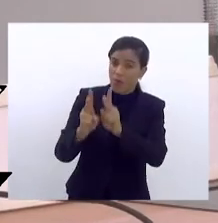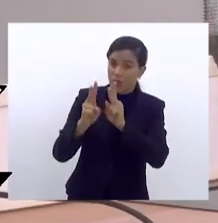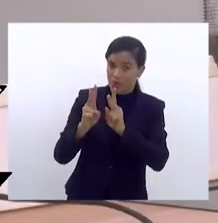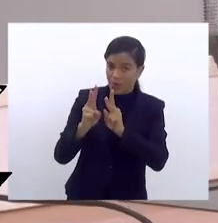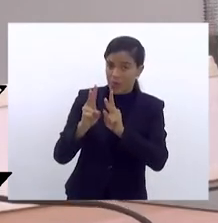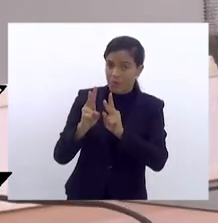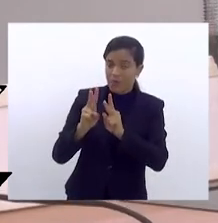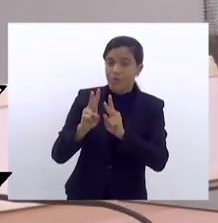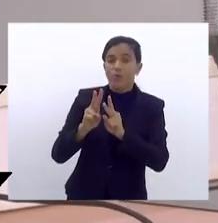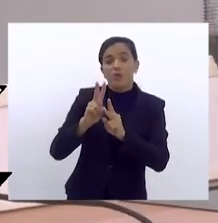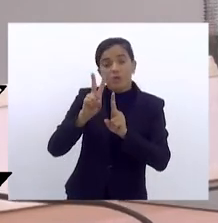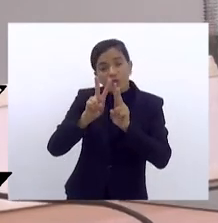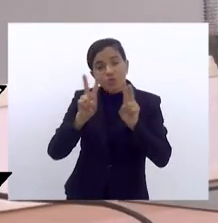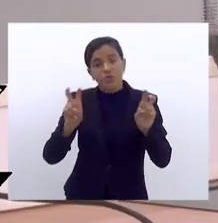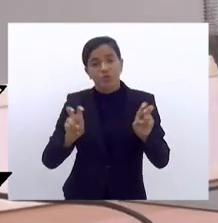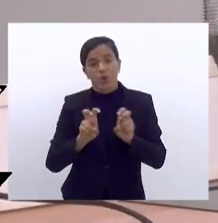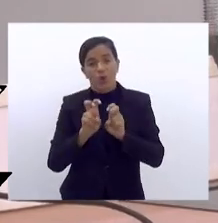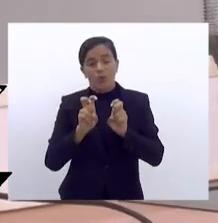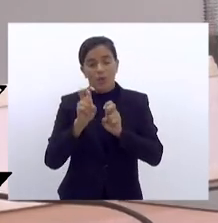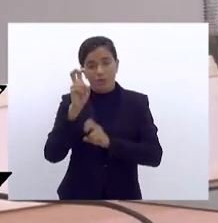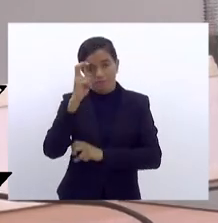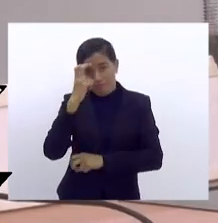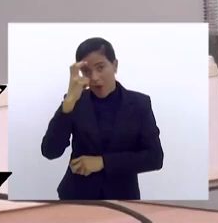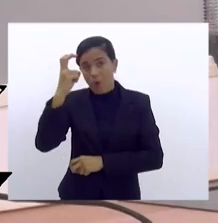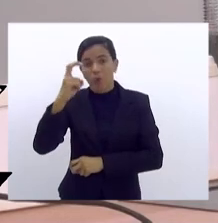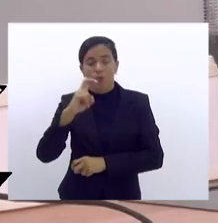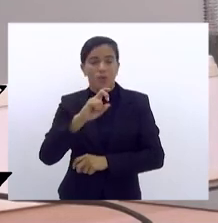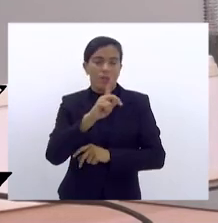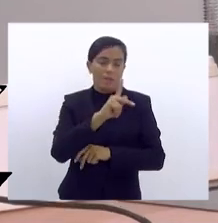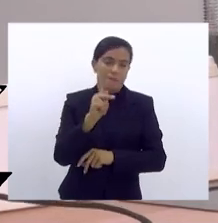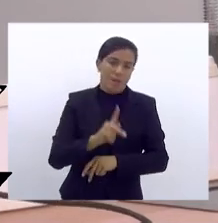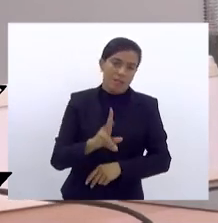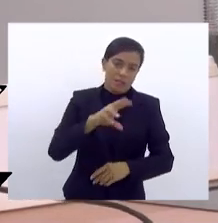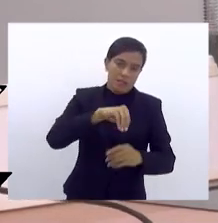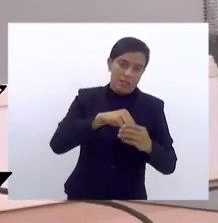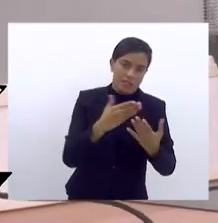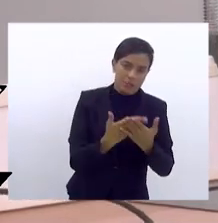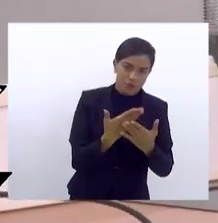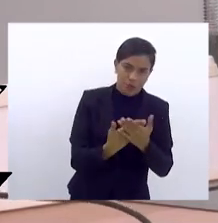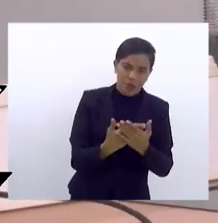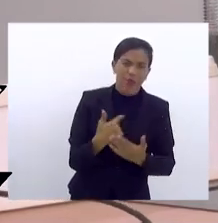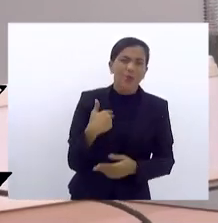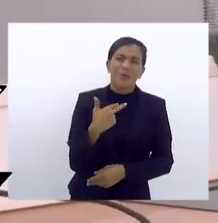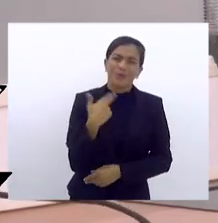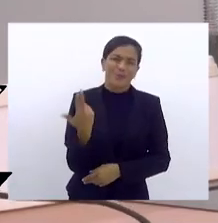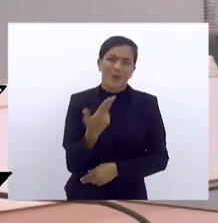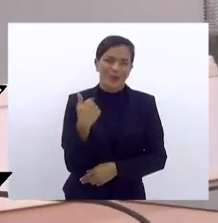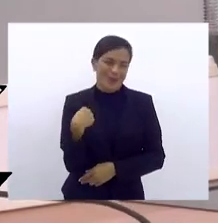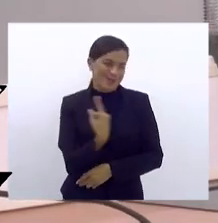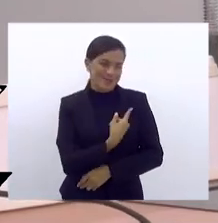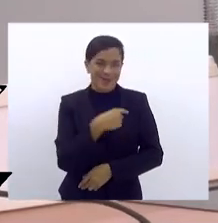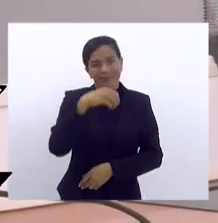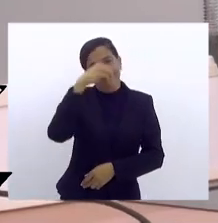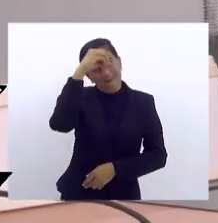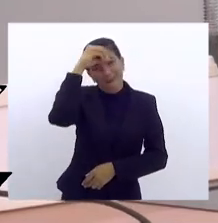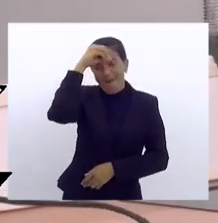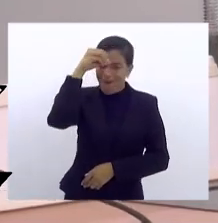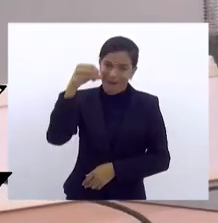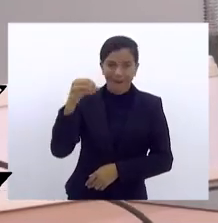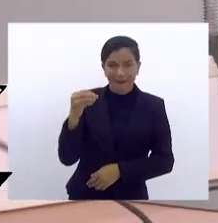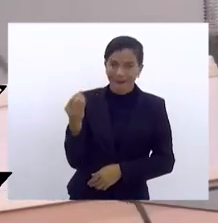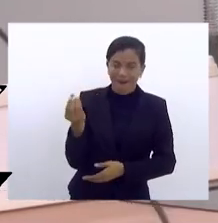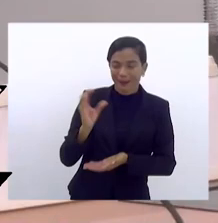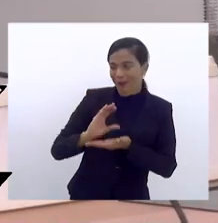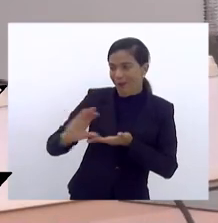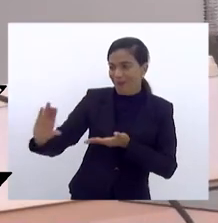cultura de paz que deve existir e ser promovida dentre as escolas a gente não pode ser ingênuo de imaginar que os recursos são